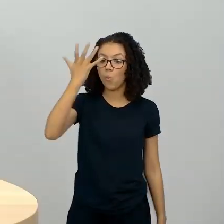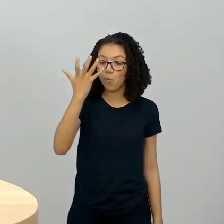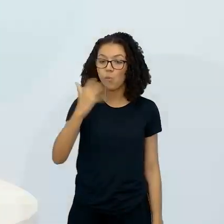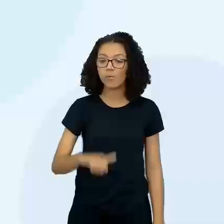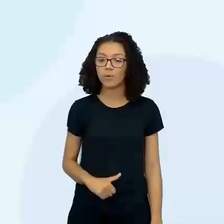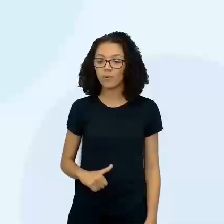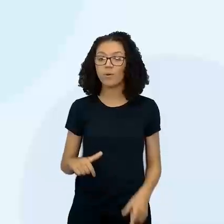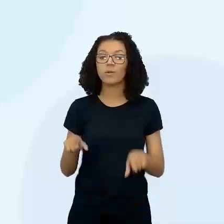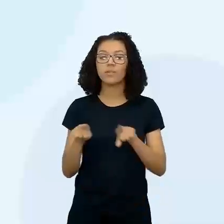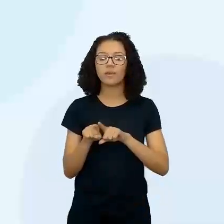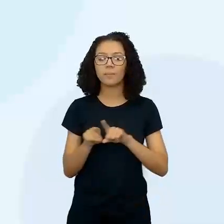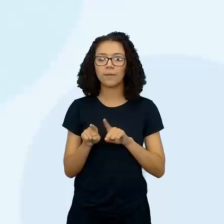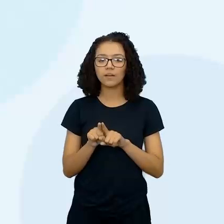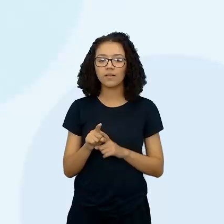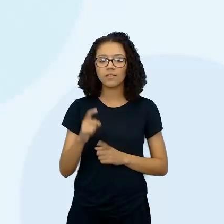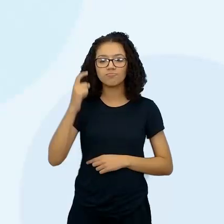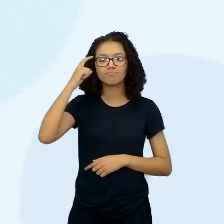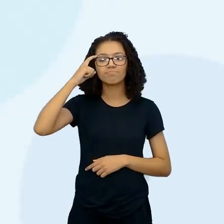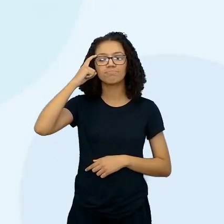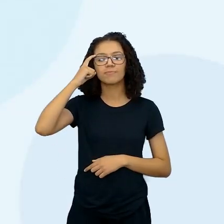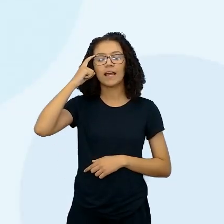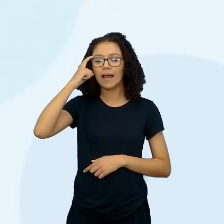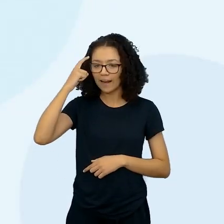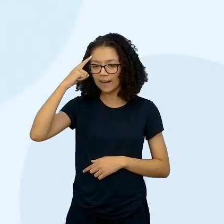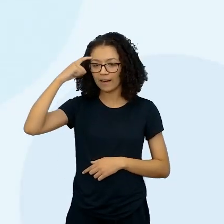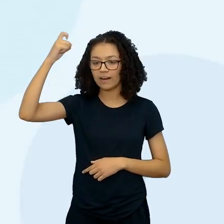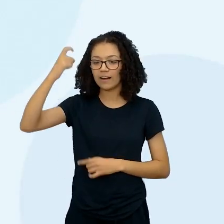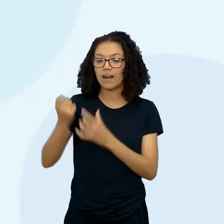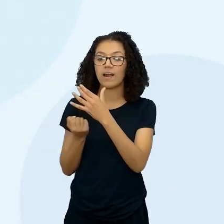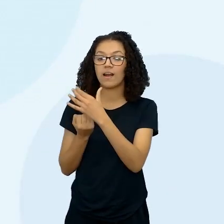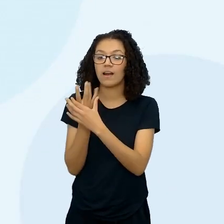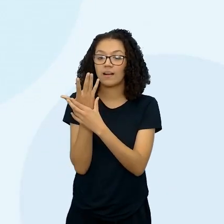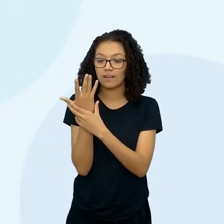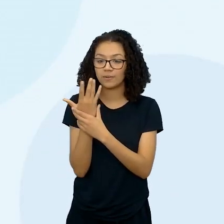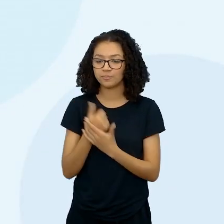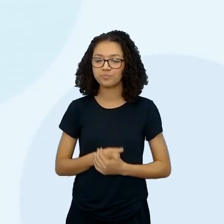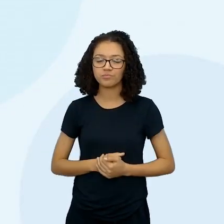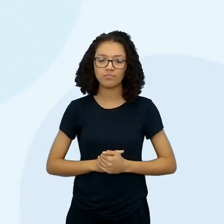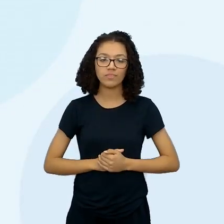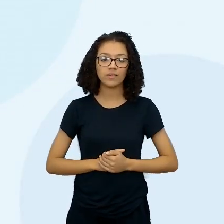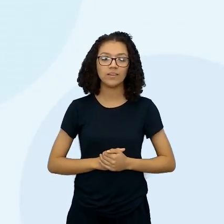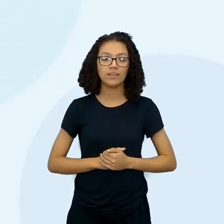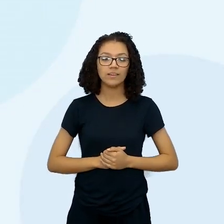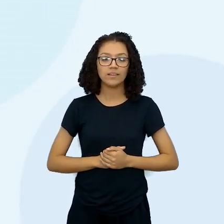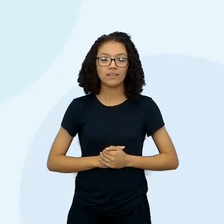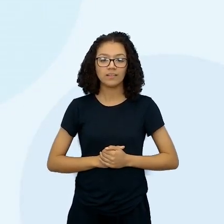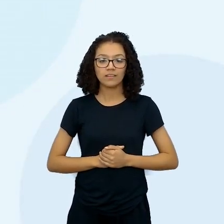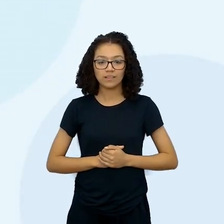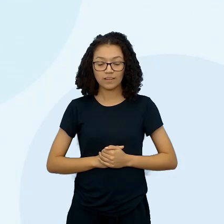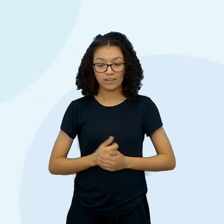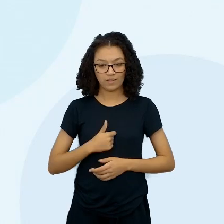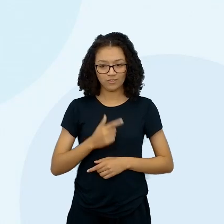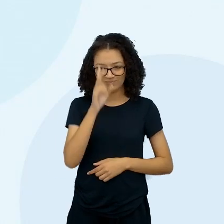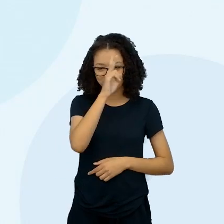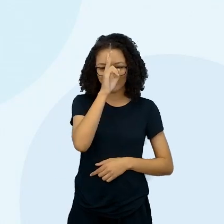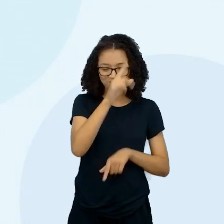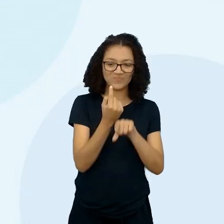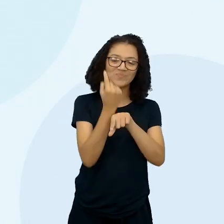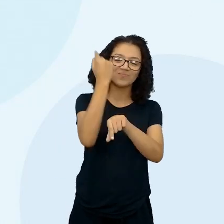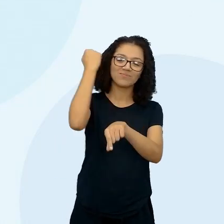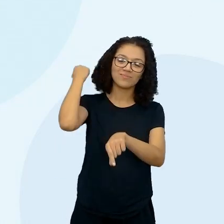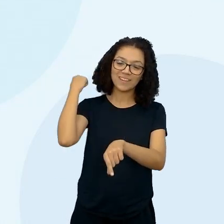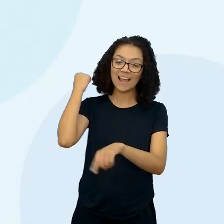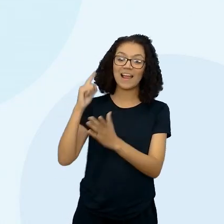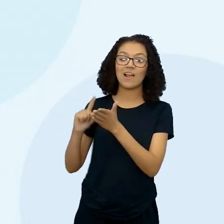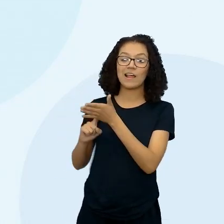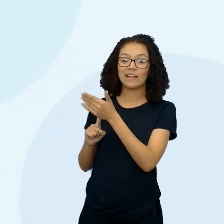pensamento criativo. E aí, acho que eu lembro da TPC, lá de tecnologia, quando a gente